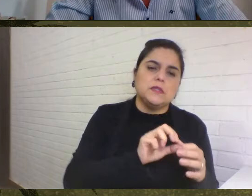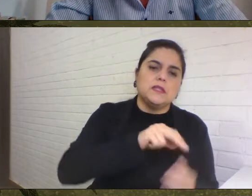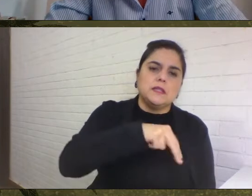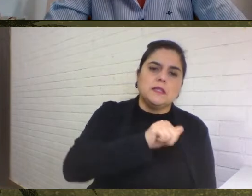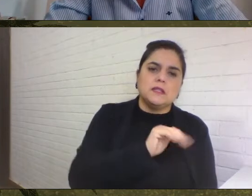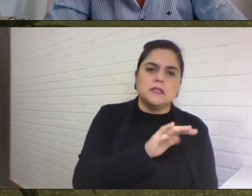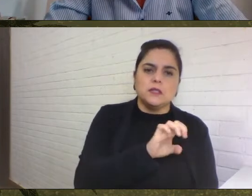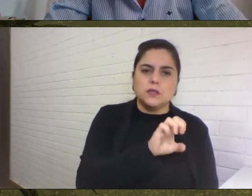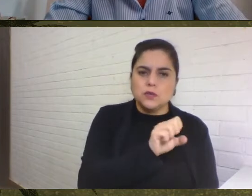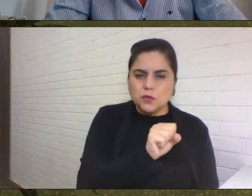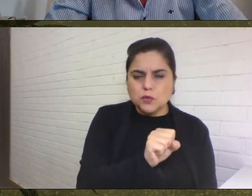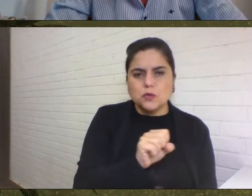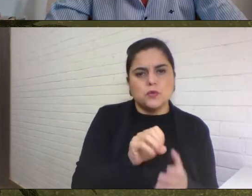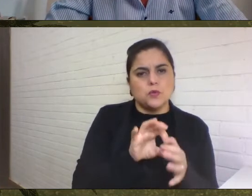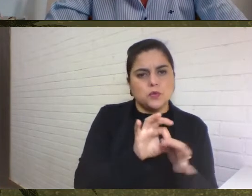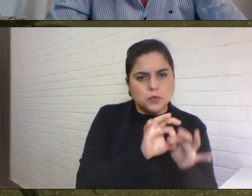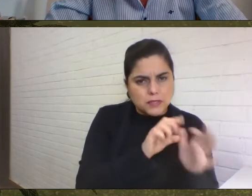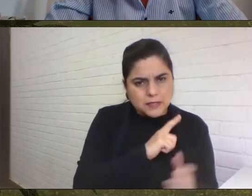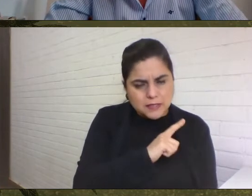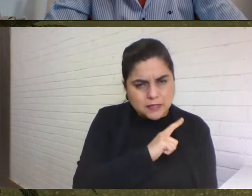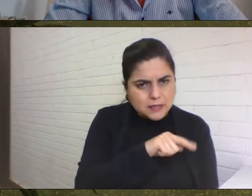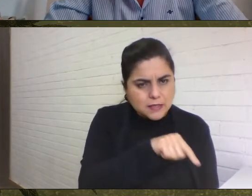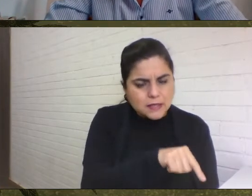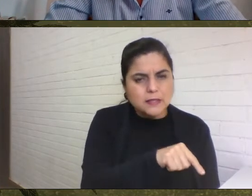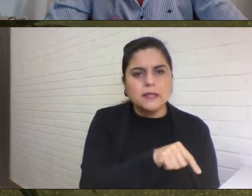a reclassificação